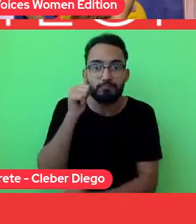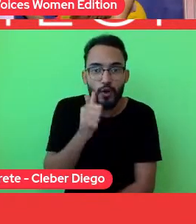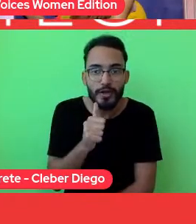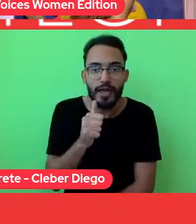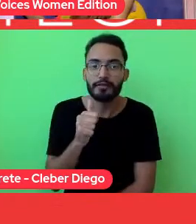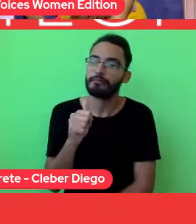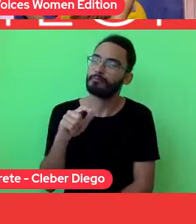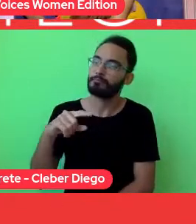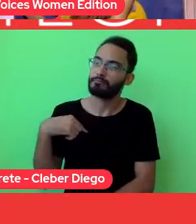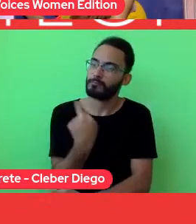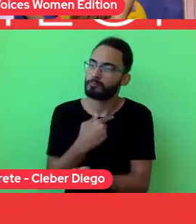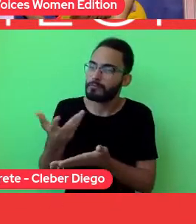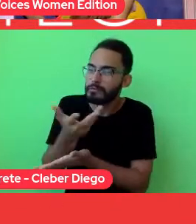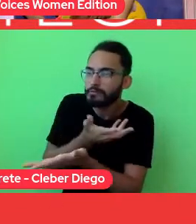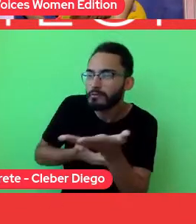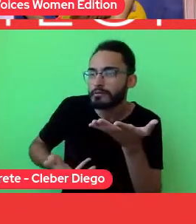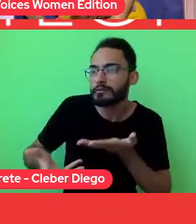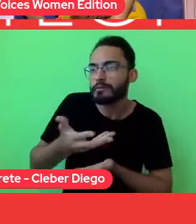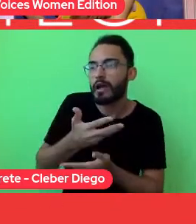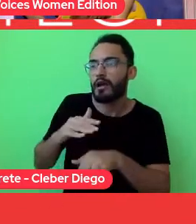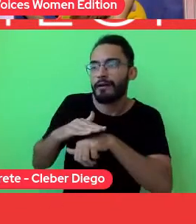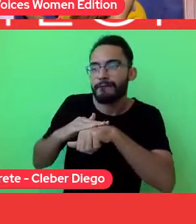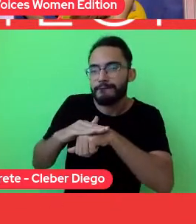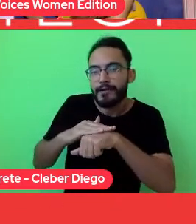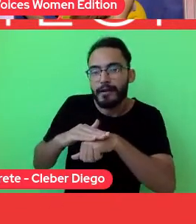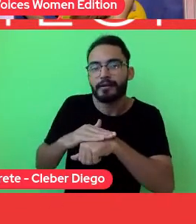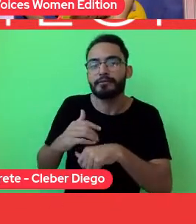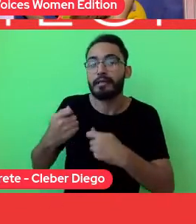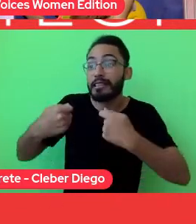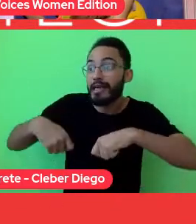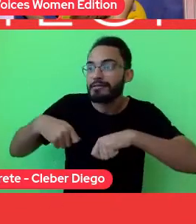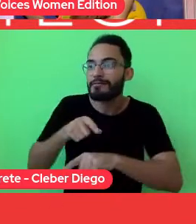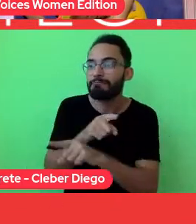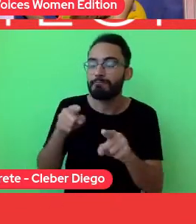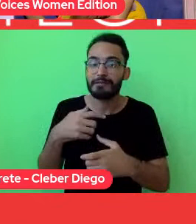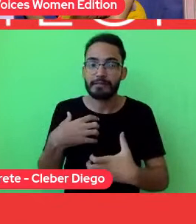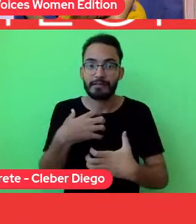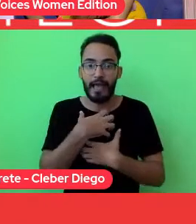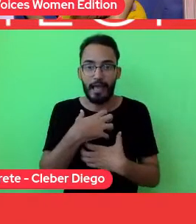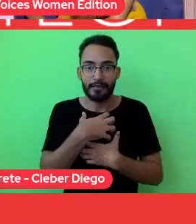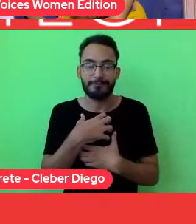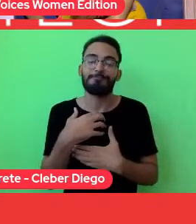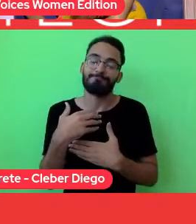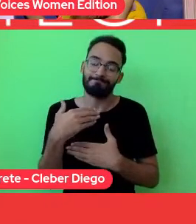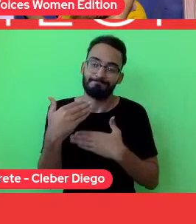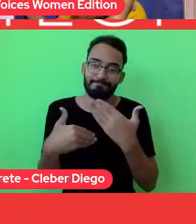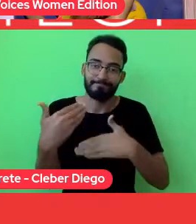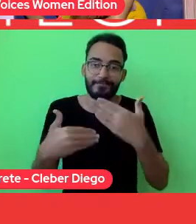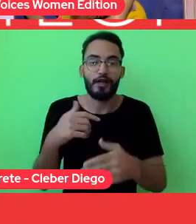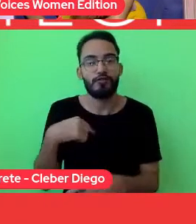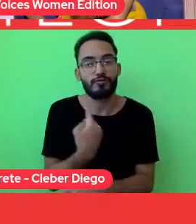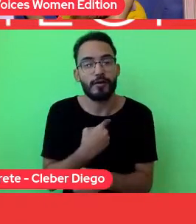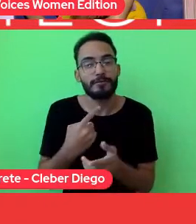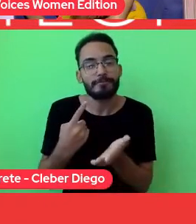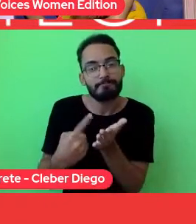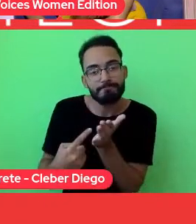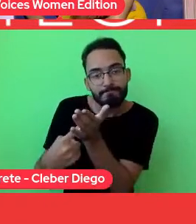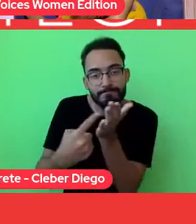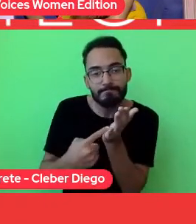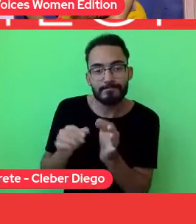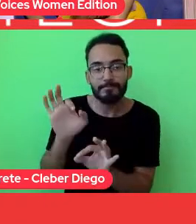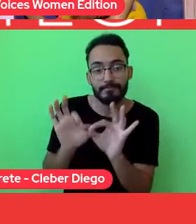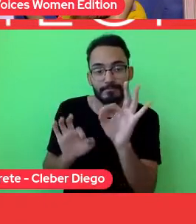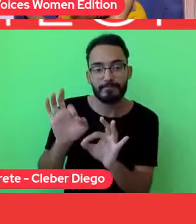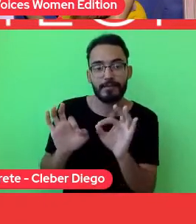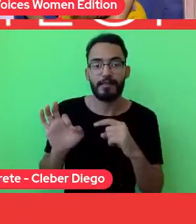cada uma as particularidades, as necessidades que elas sentiam, para daí a gente planejar as nossas ações